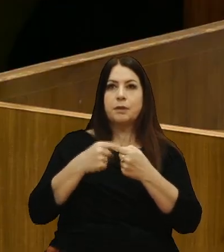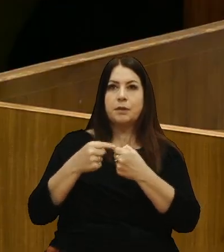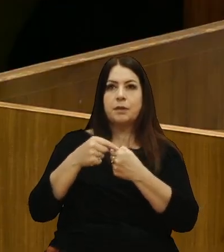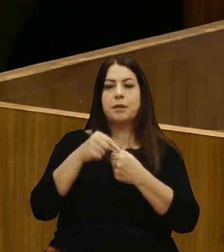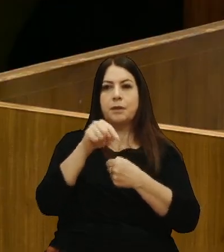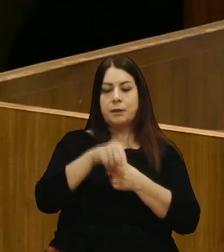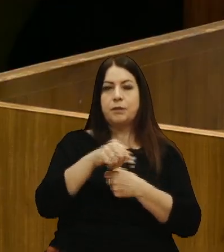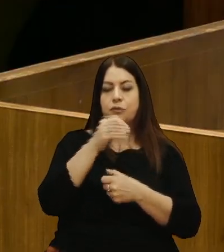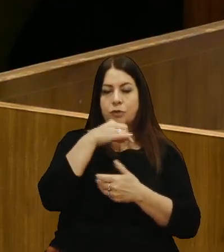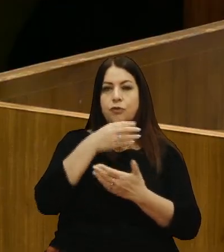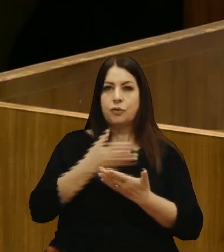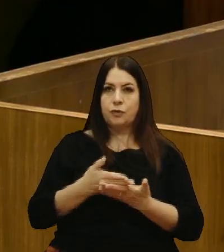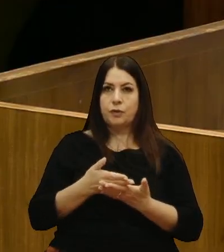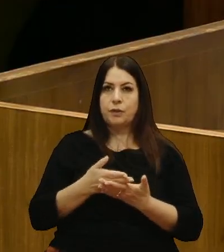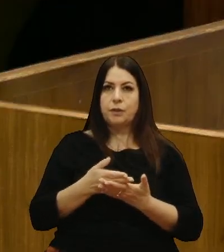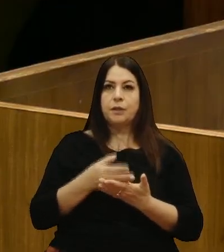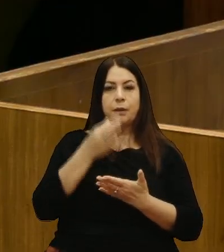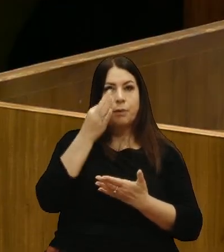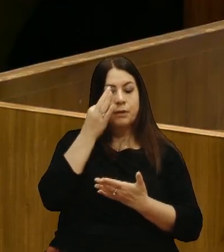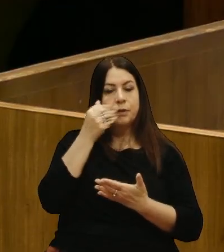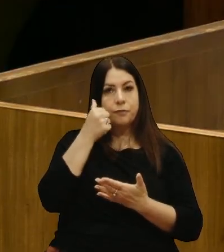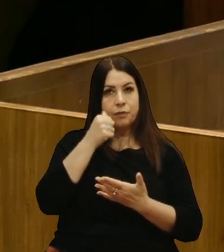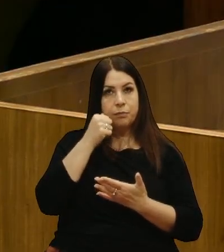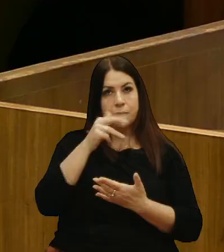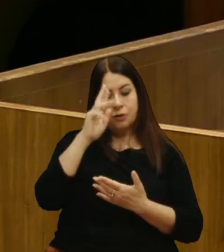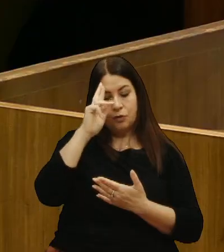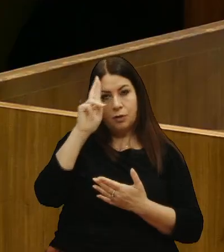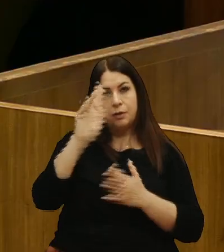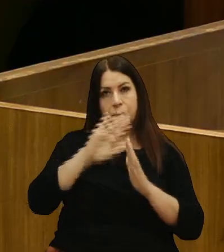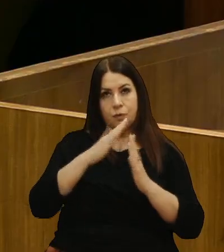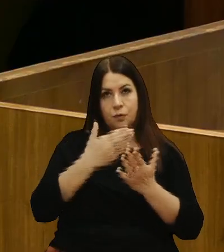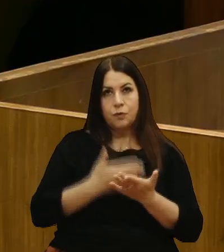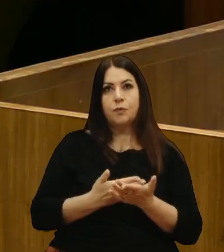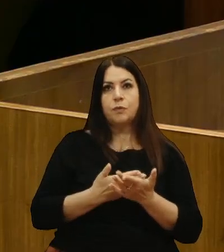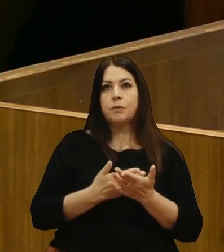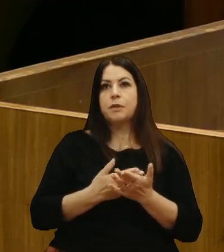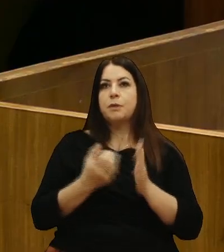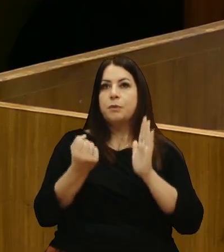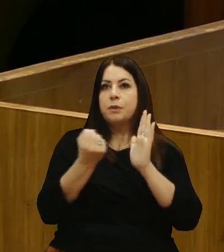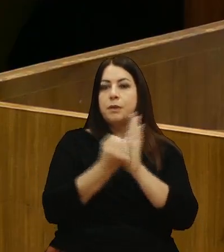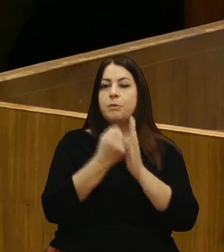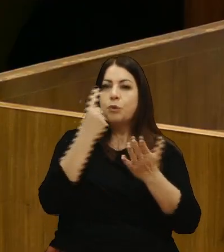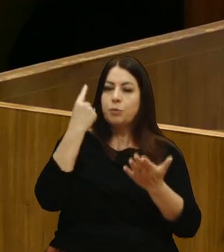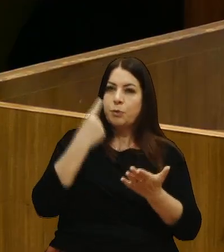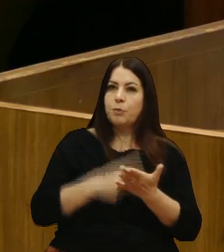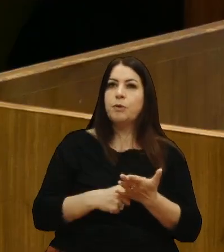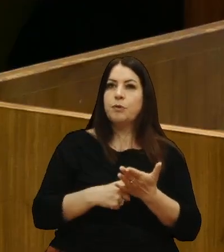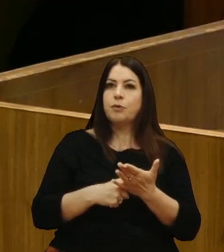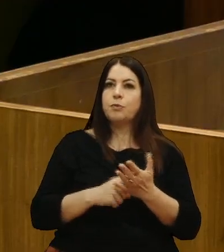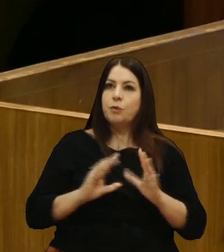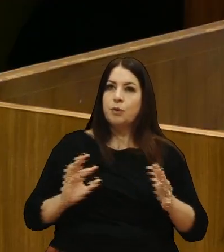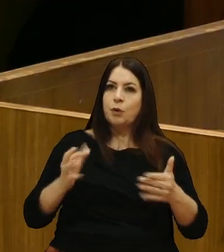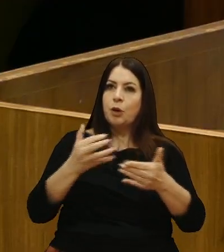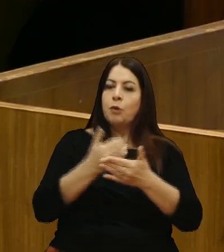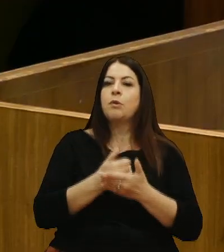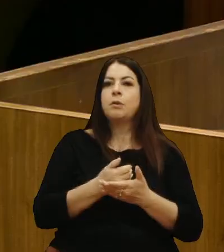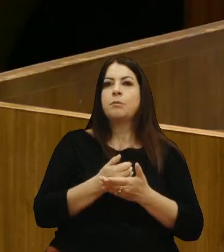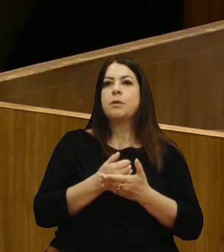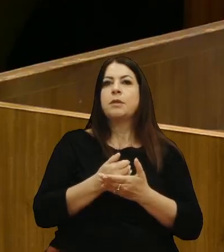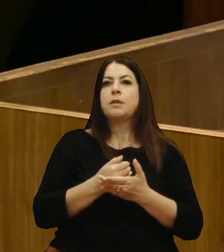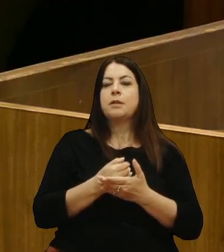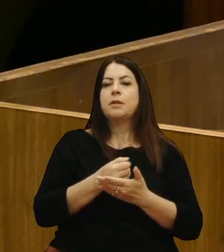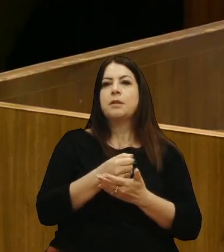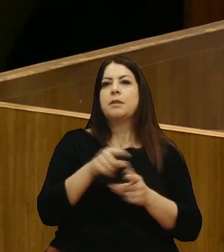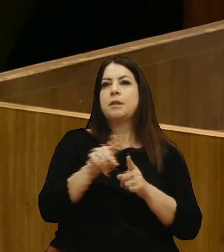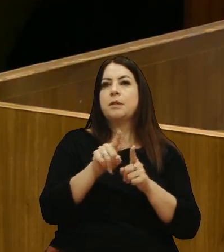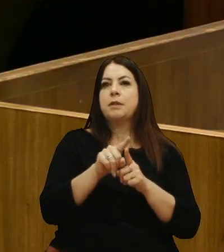Caxias do Sul. A presença feminina na direção da escola é símbolo de comprometimento, acolhimento e